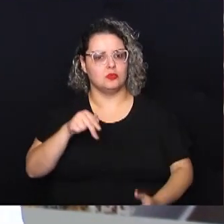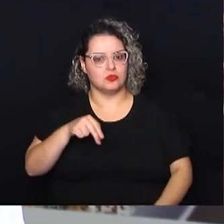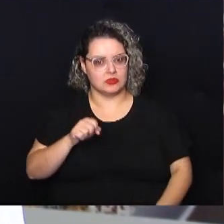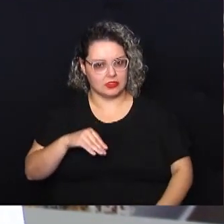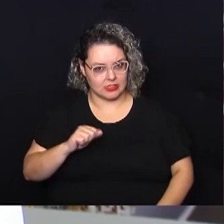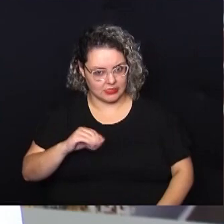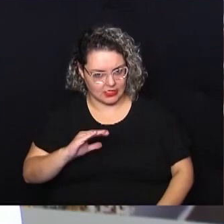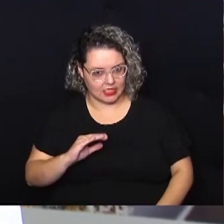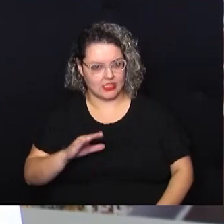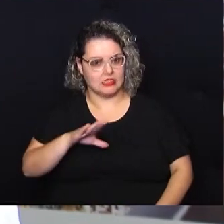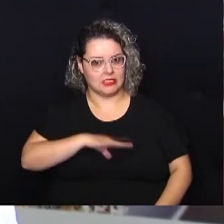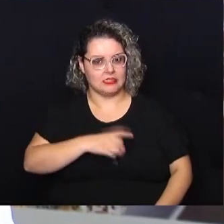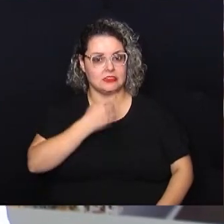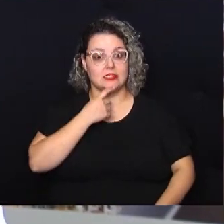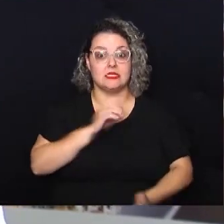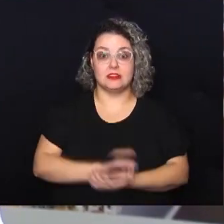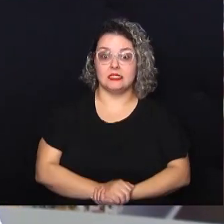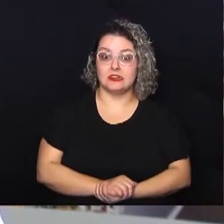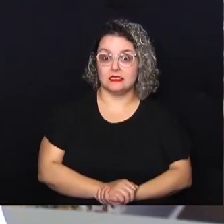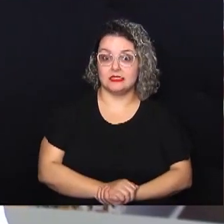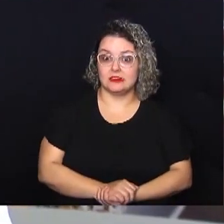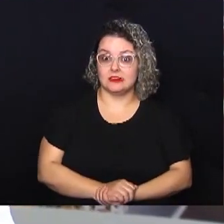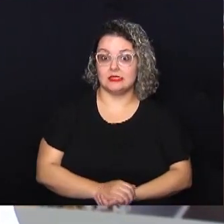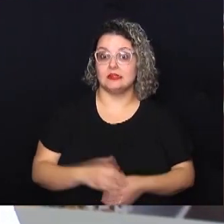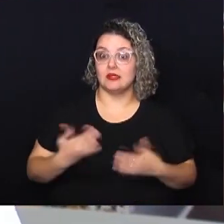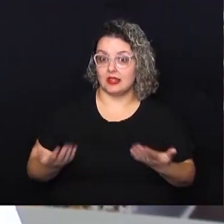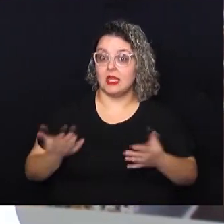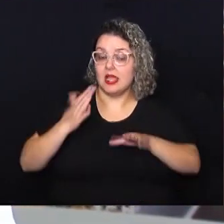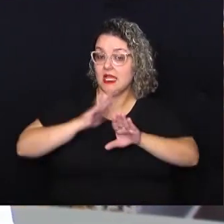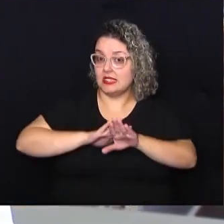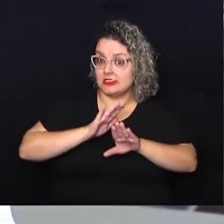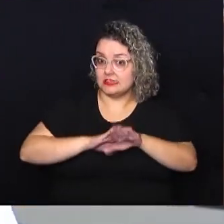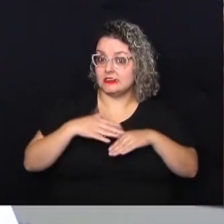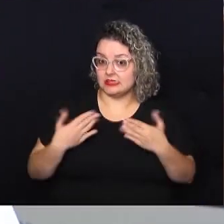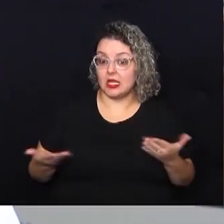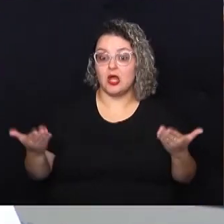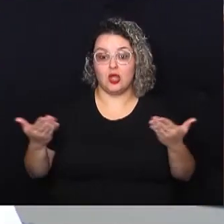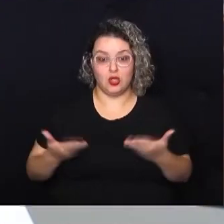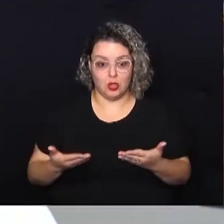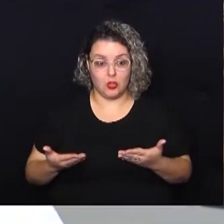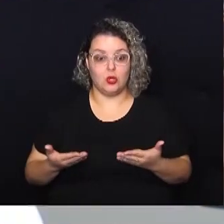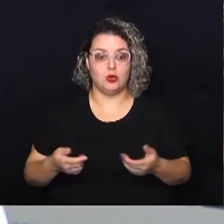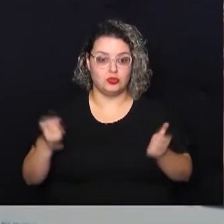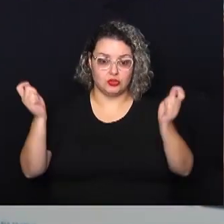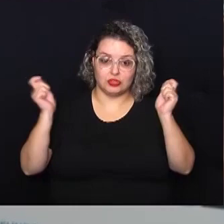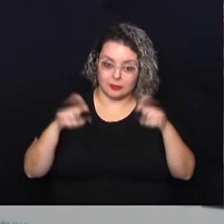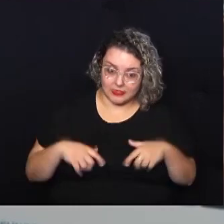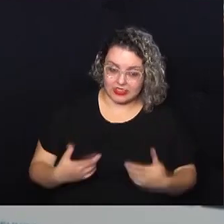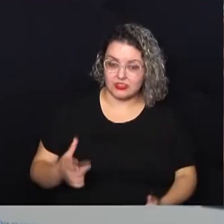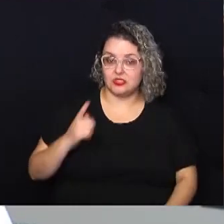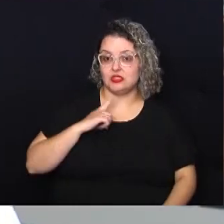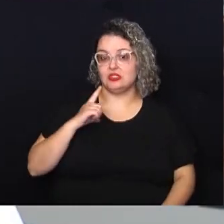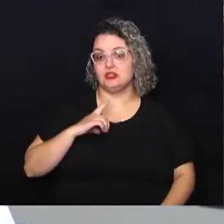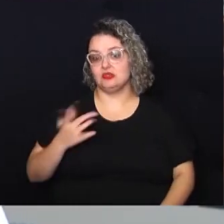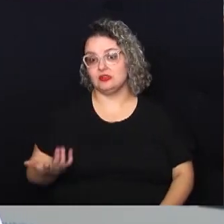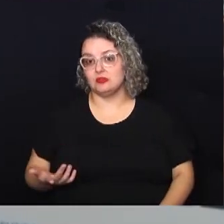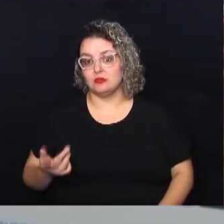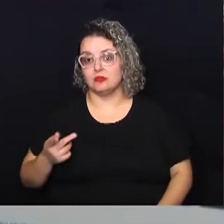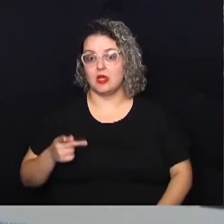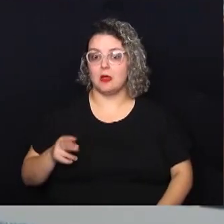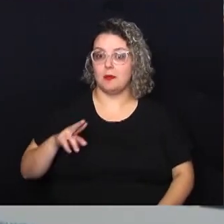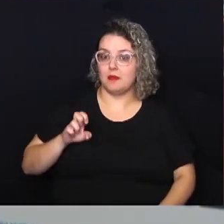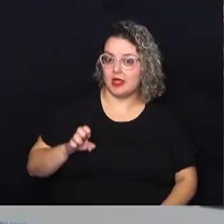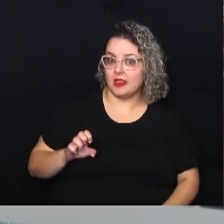na cidade de Campinas? Essas ações, né, hoje a capacitação, tivemos uma press trip, amanhã um